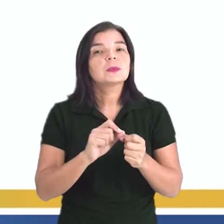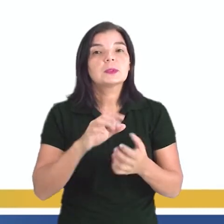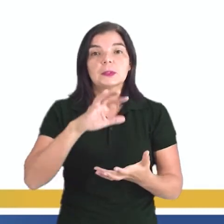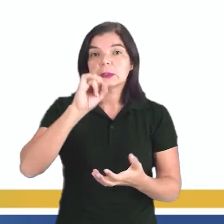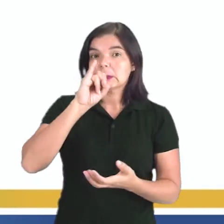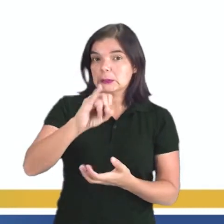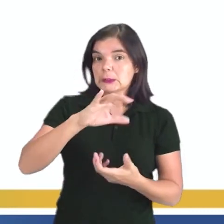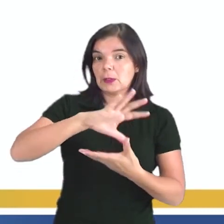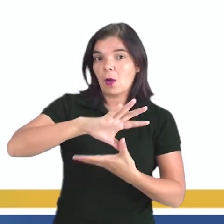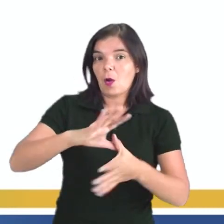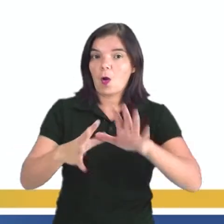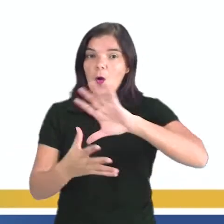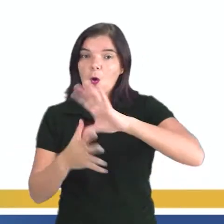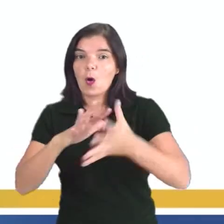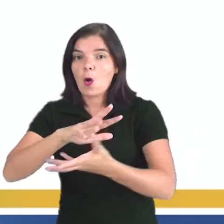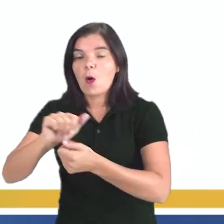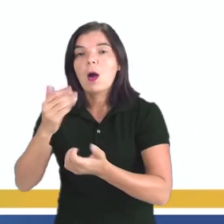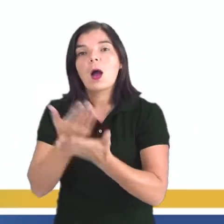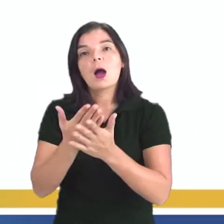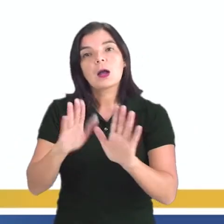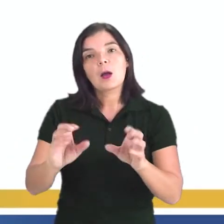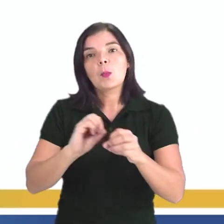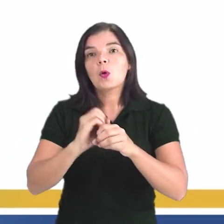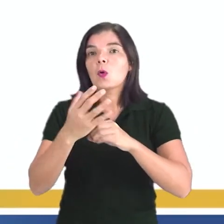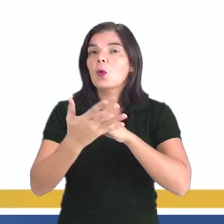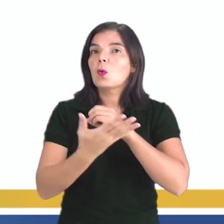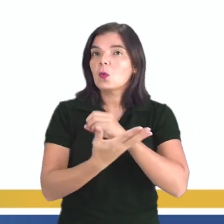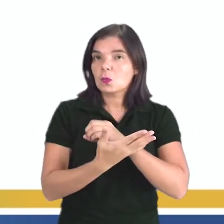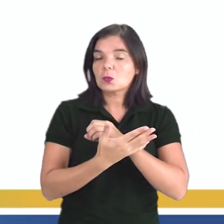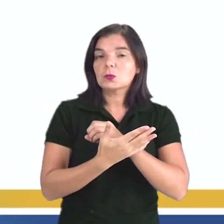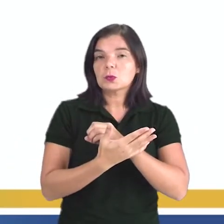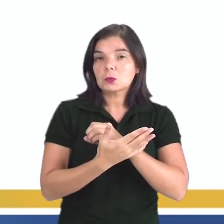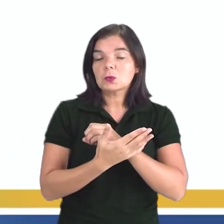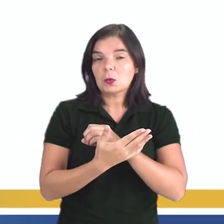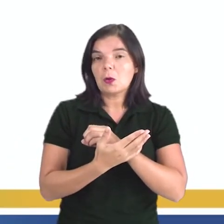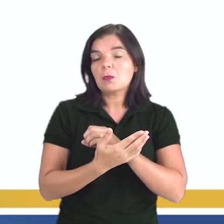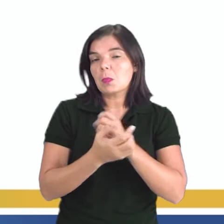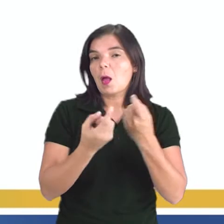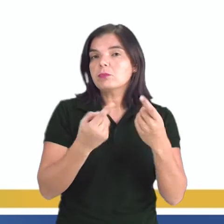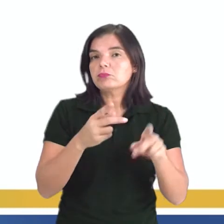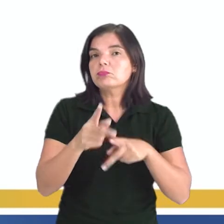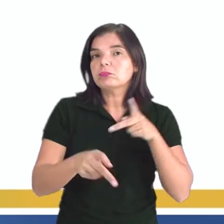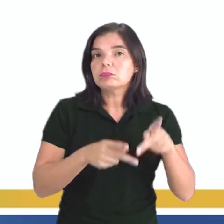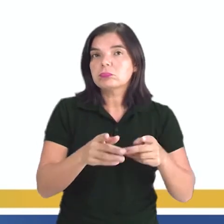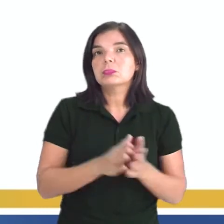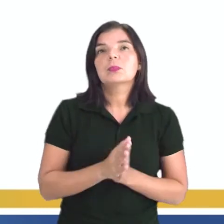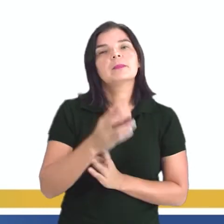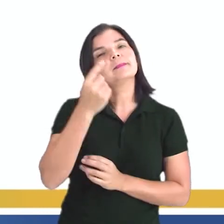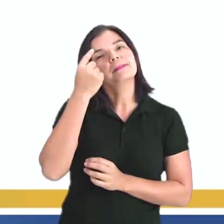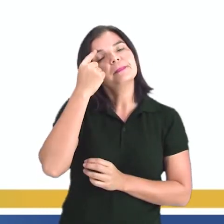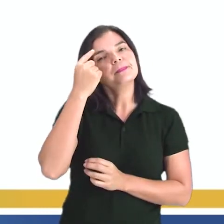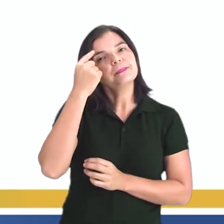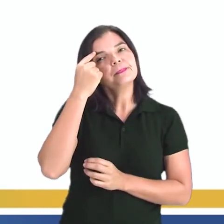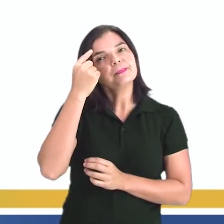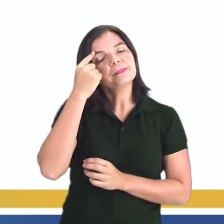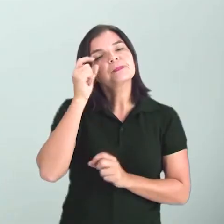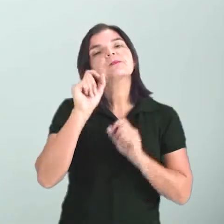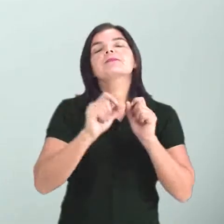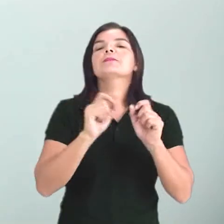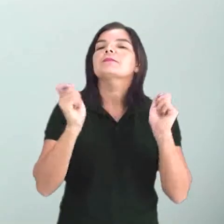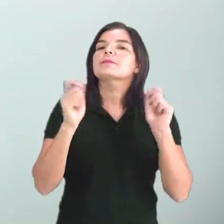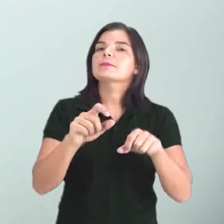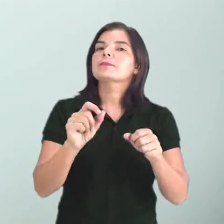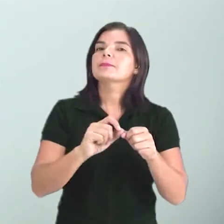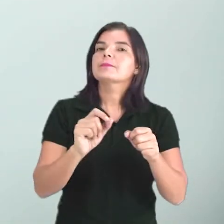faria se a pandemia acabar ou o coronavírus deixar de ser uma ameaça para a população? Então pensem nessa situação. O que vocês